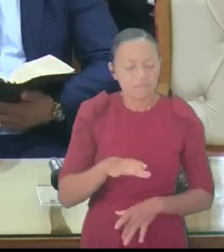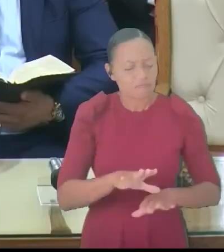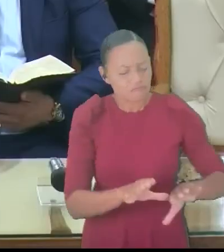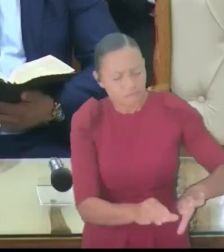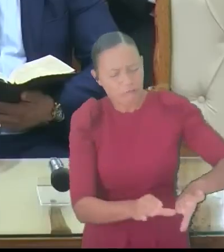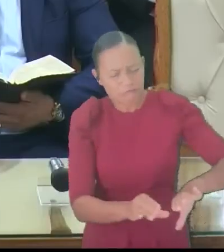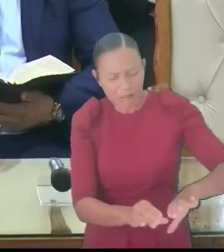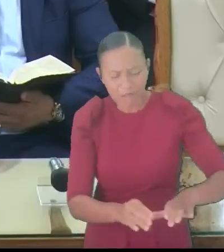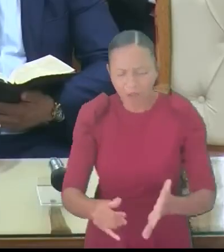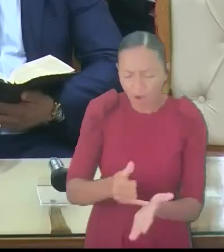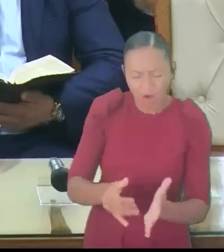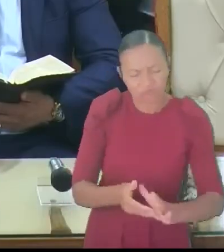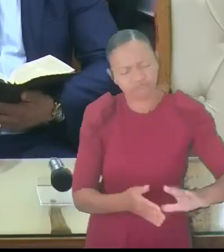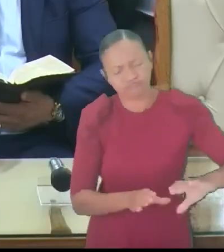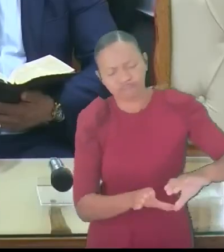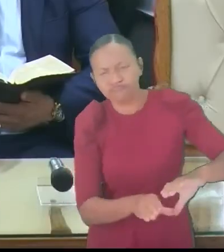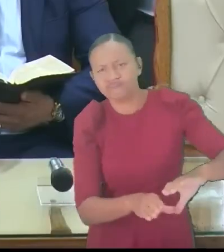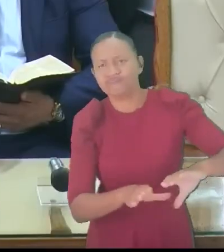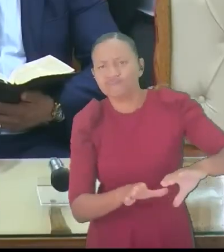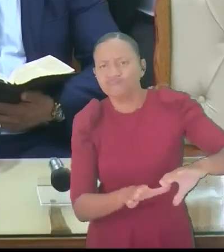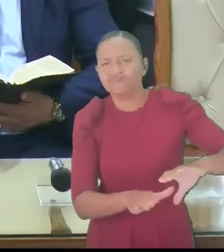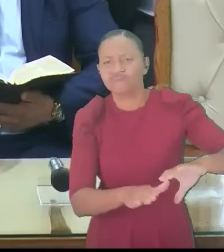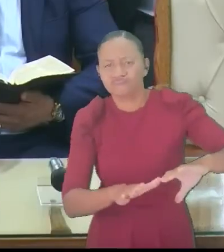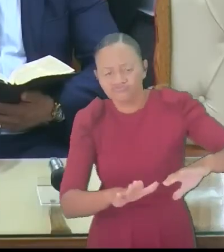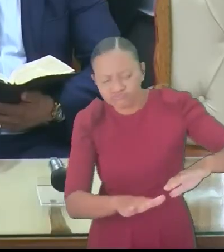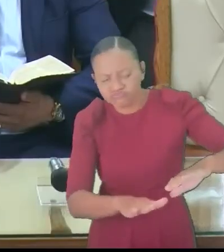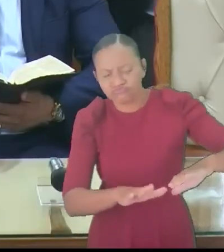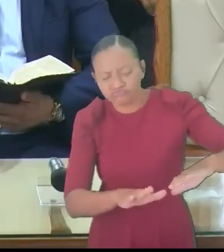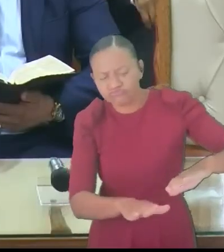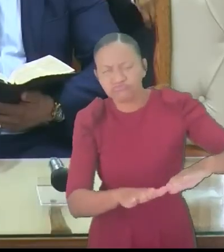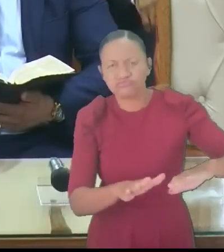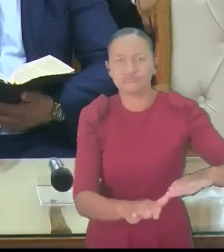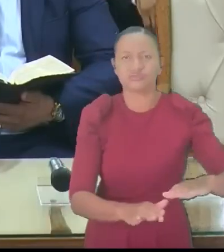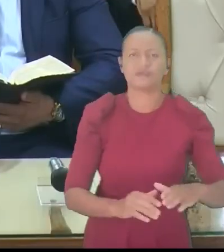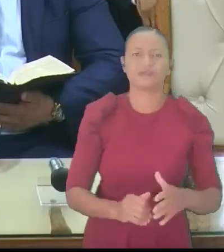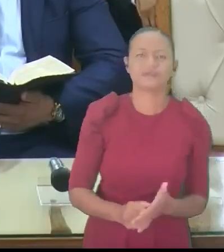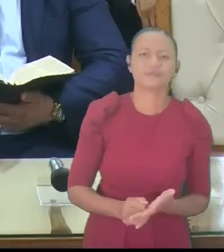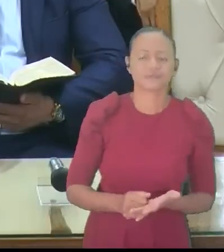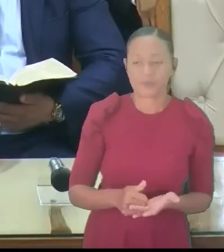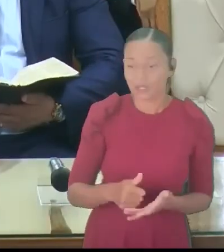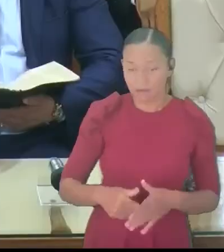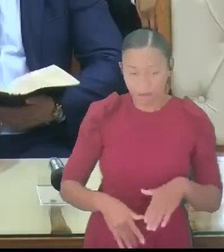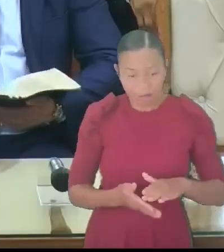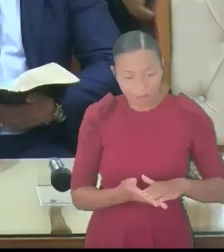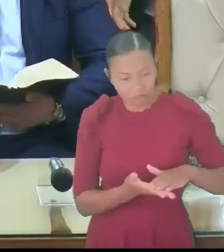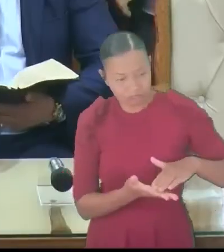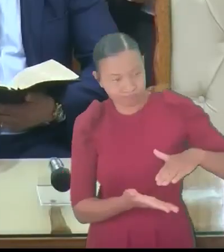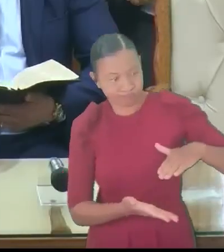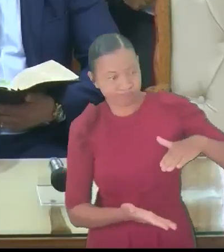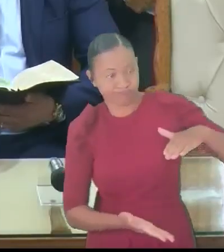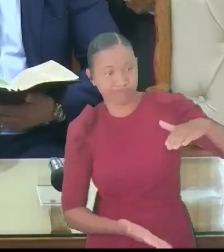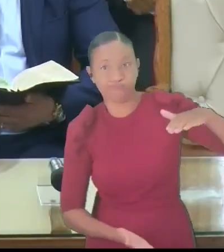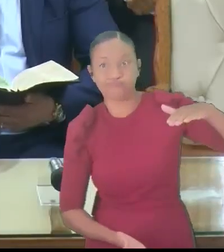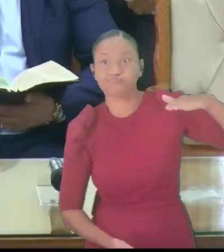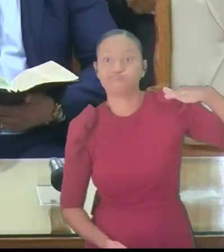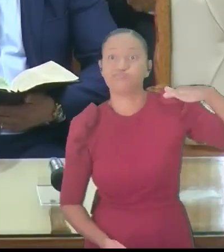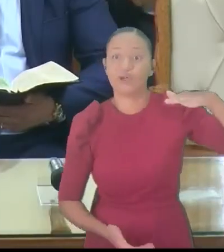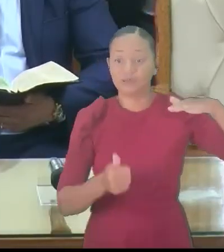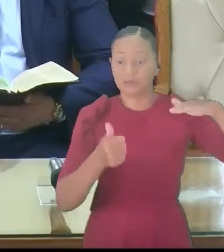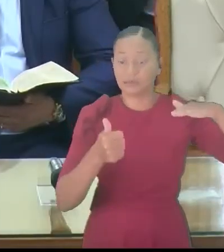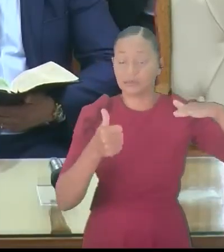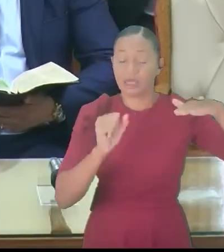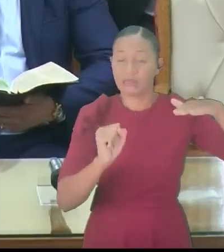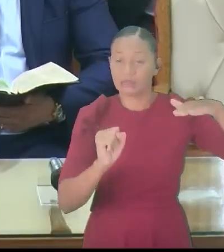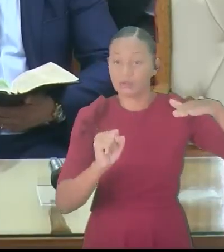passava óleo, encarcava e passava óleo, e gastava acho que 1 galão de 18 litros de óleo na barriga de uma pessoa. Aí